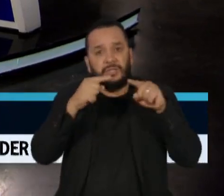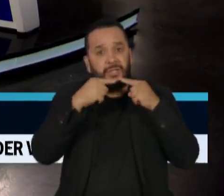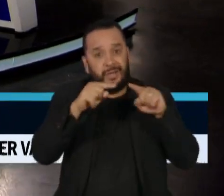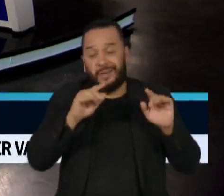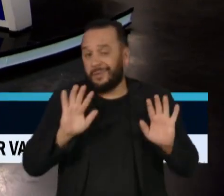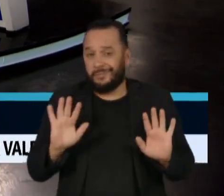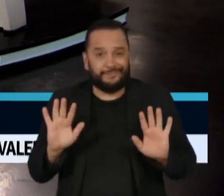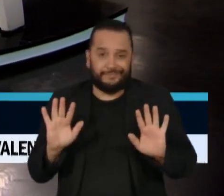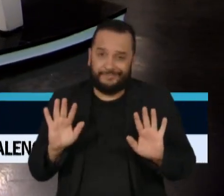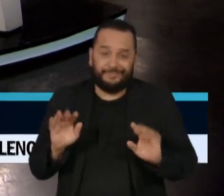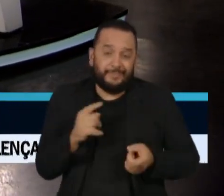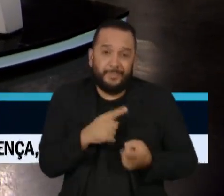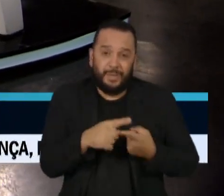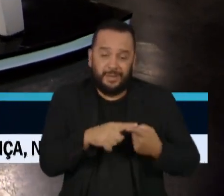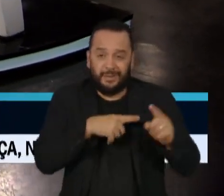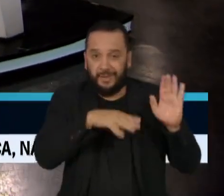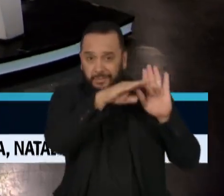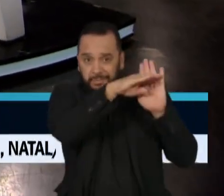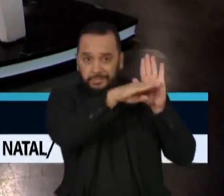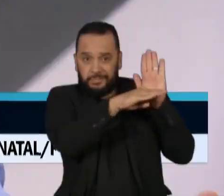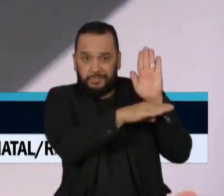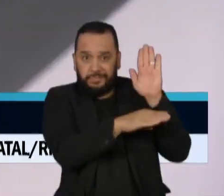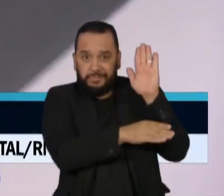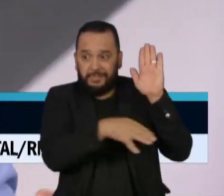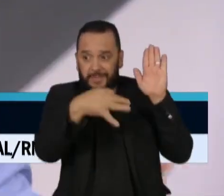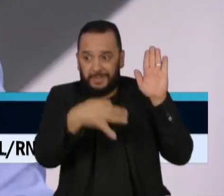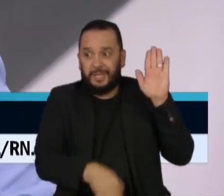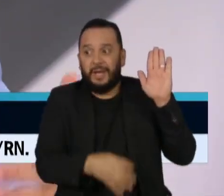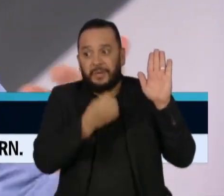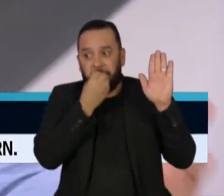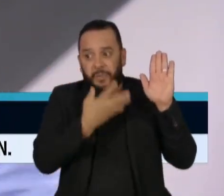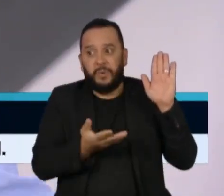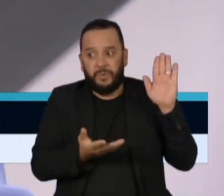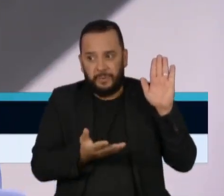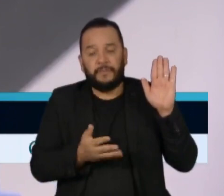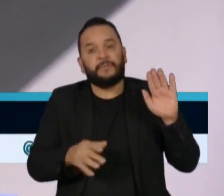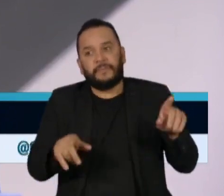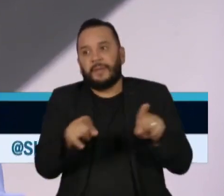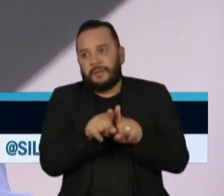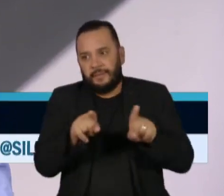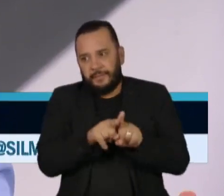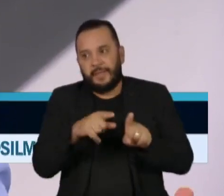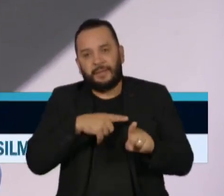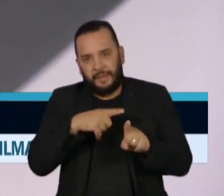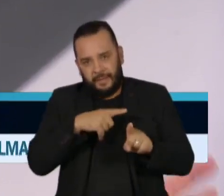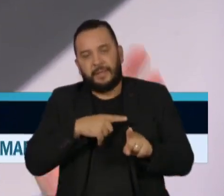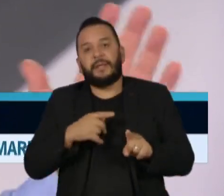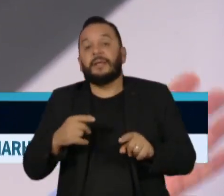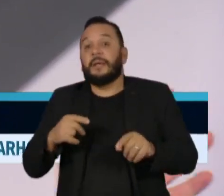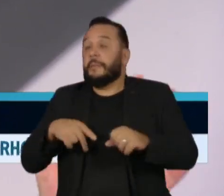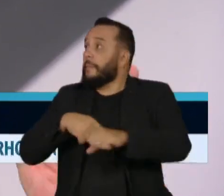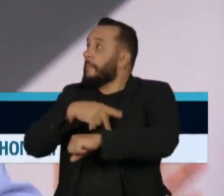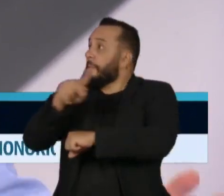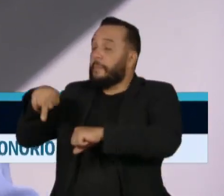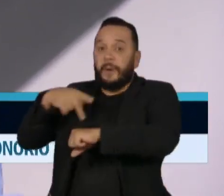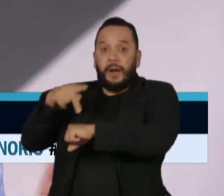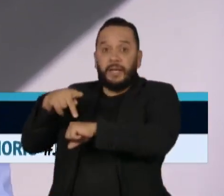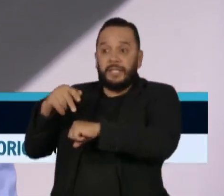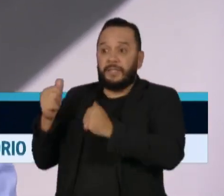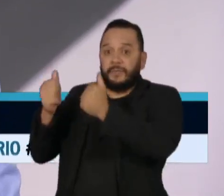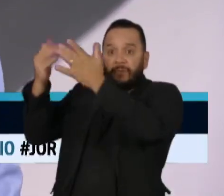me parece que houve uma reação boa de Capital estrangeiro entrando no Brasil quer dizer não houve uma fuga